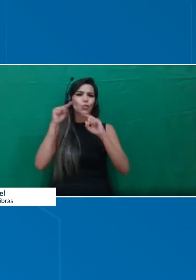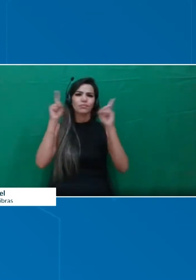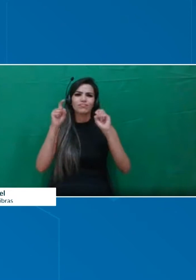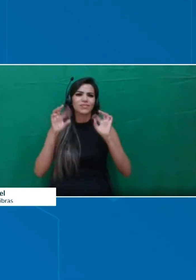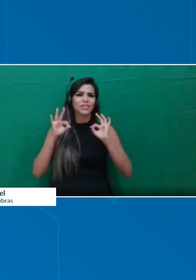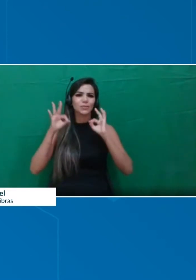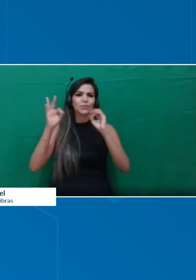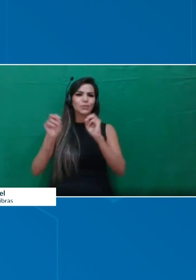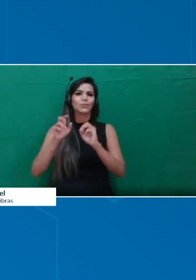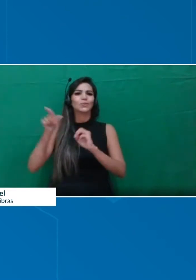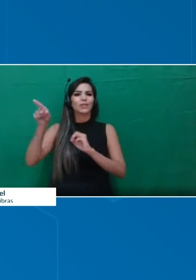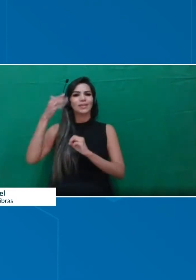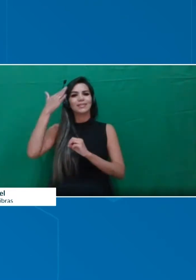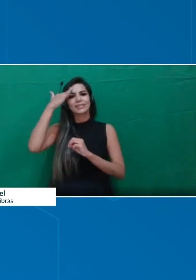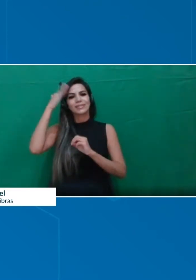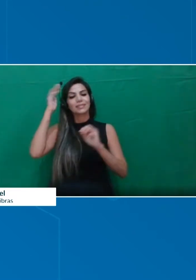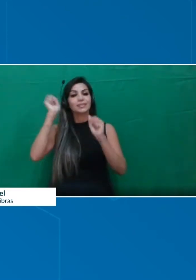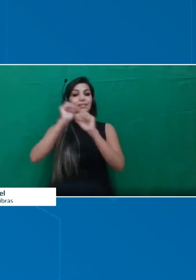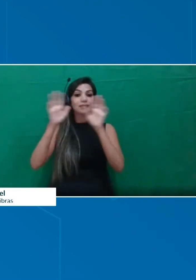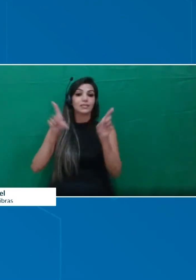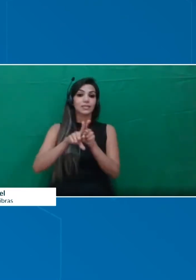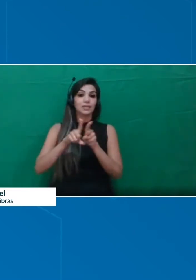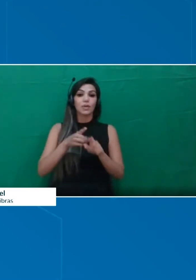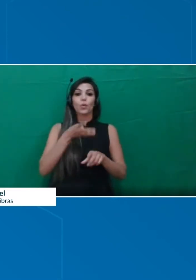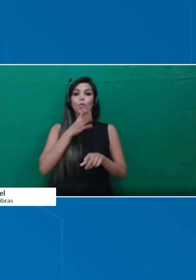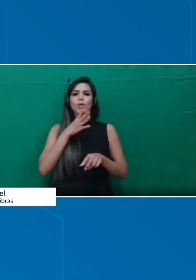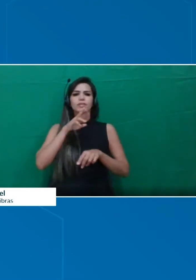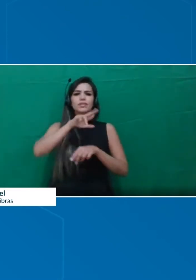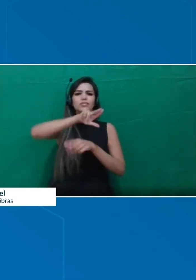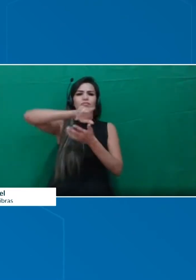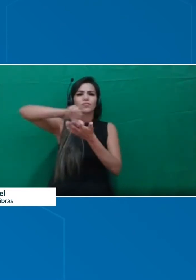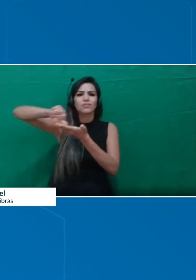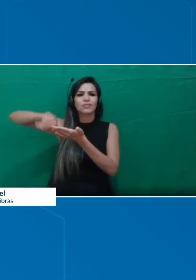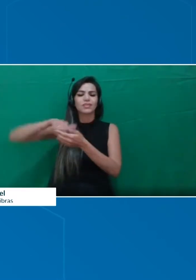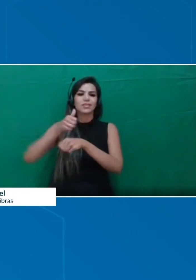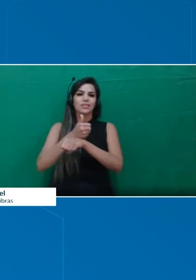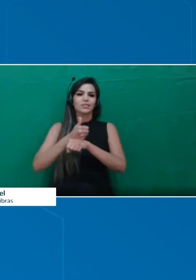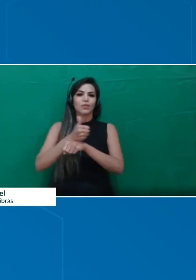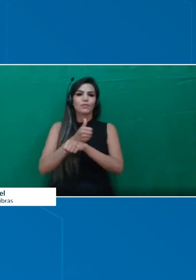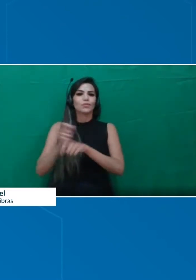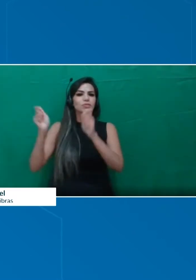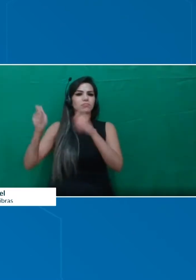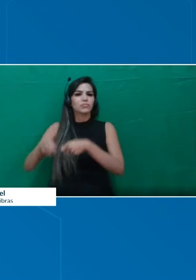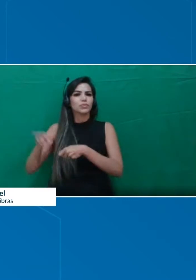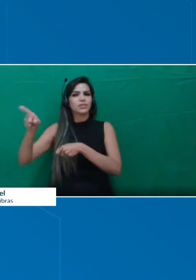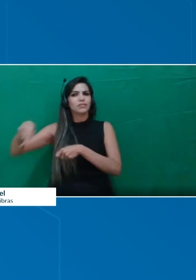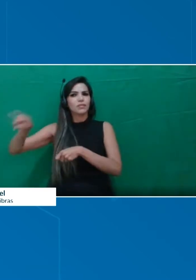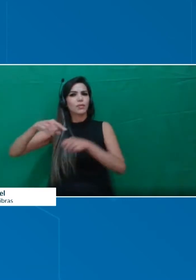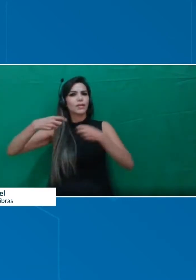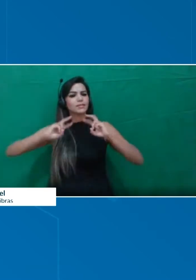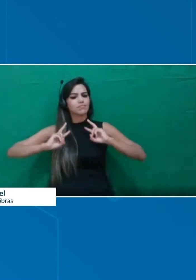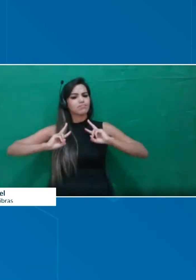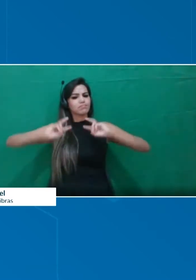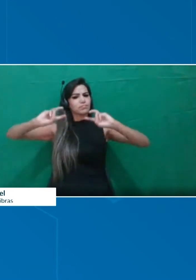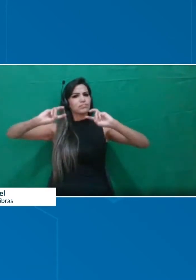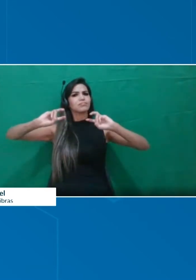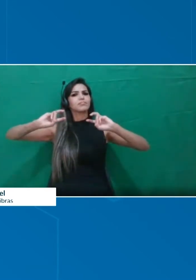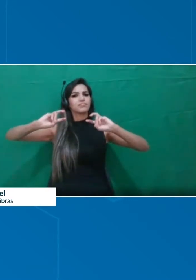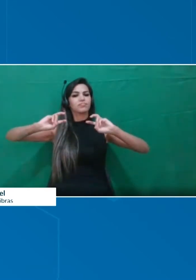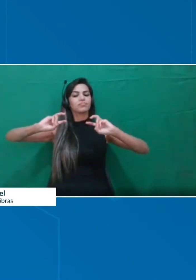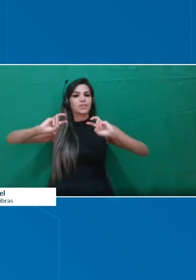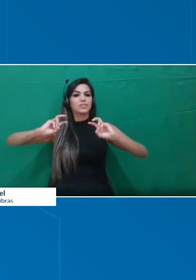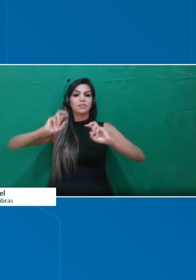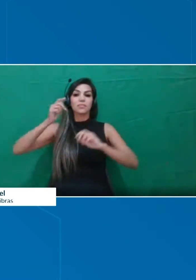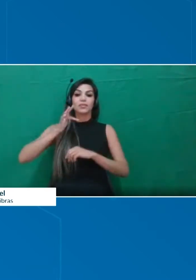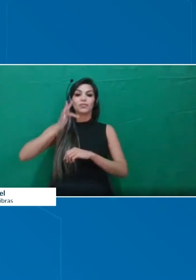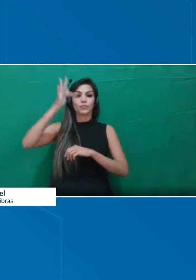outras áreas de formação e de atuação e se perceberem, né, mais do que nunca, potenciais estudantes, né, da